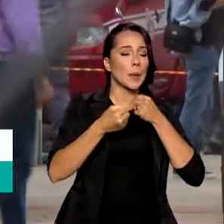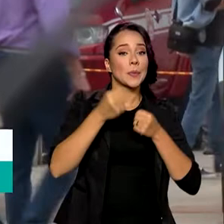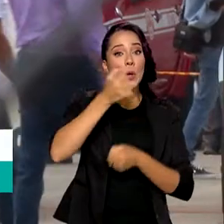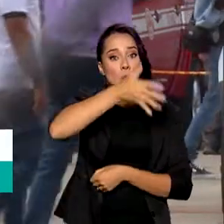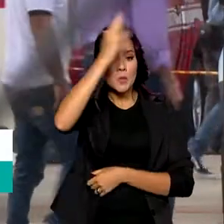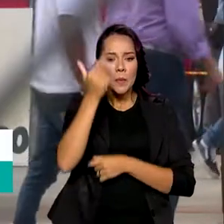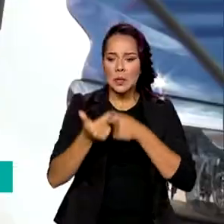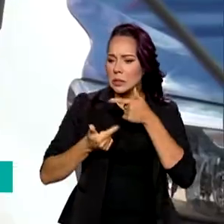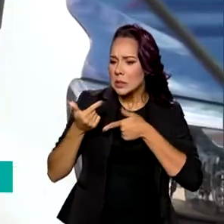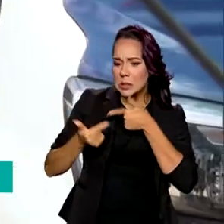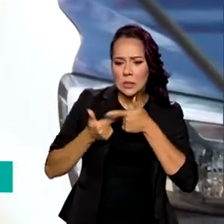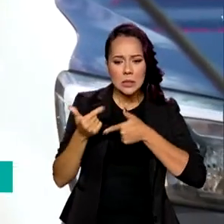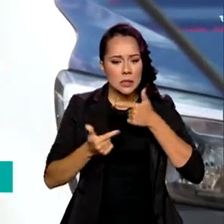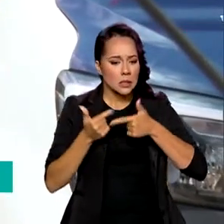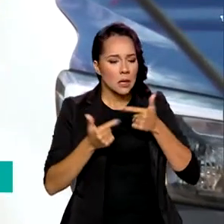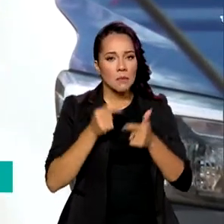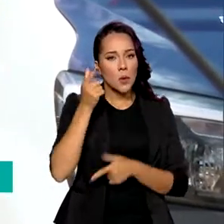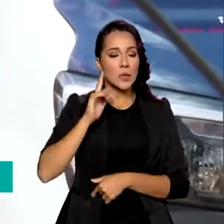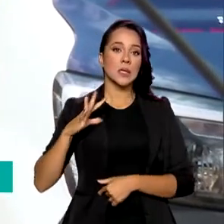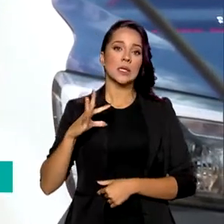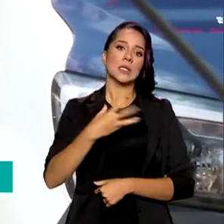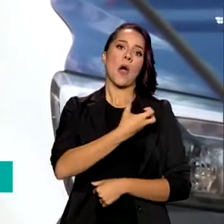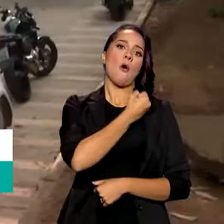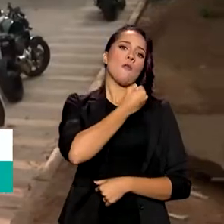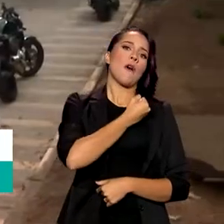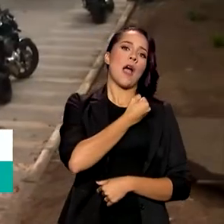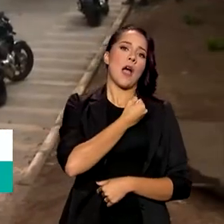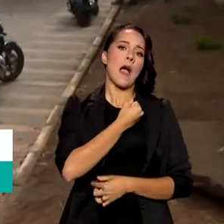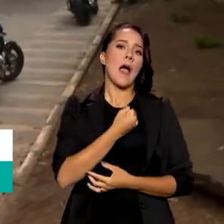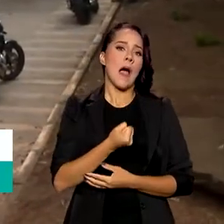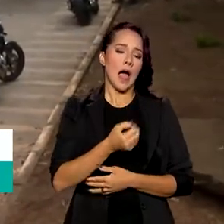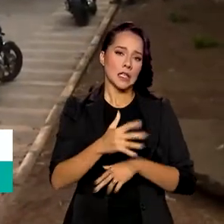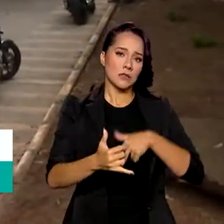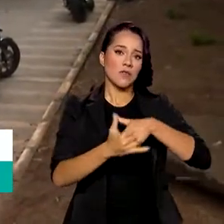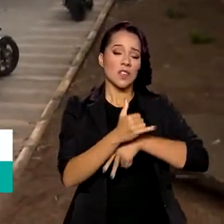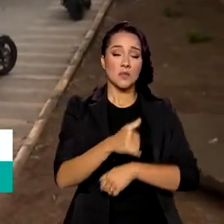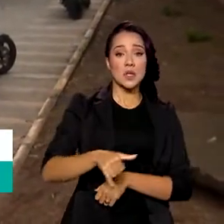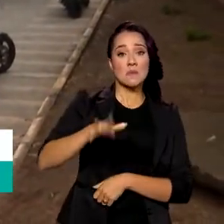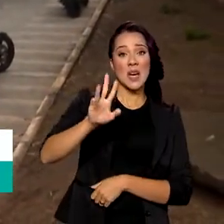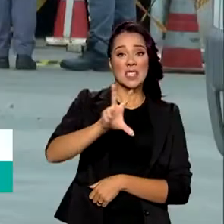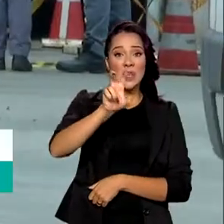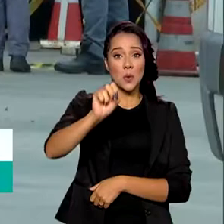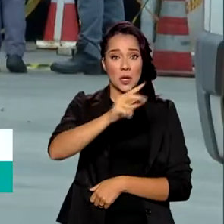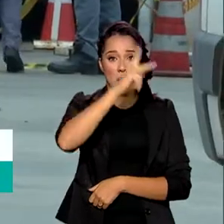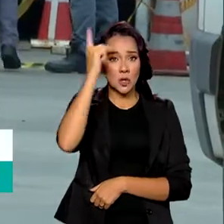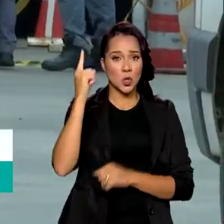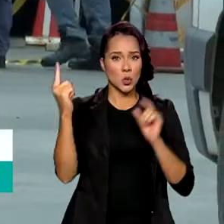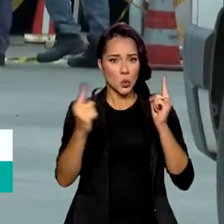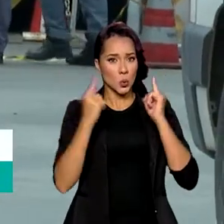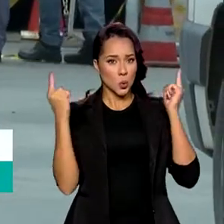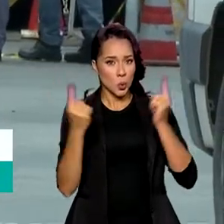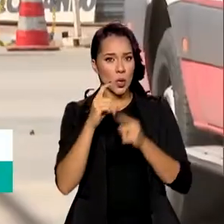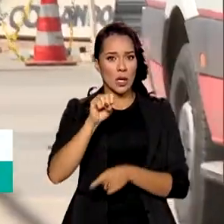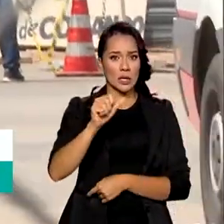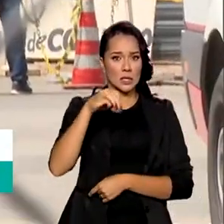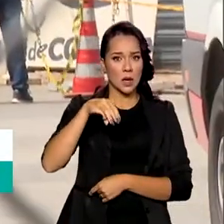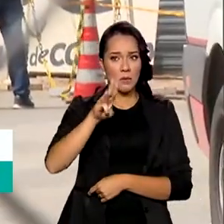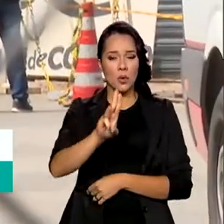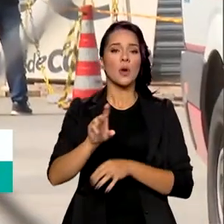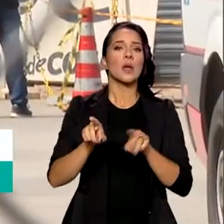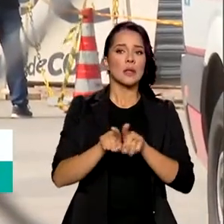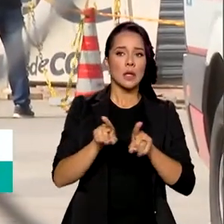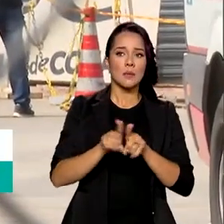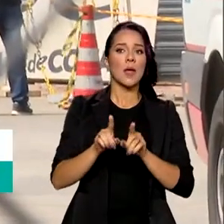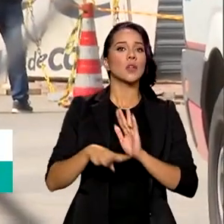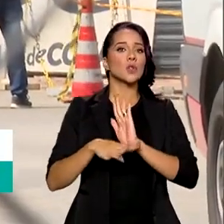bombeiros trabalharam para poder resgatar essas vítimas não só os bombeiros mais de 50 homens do Samu e também da Defesa Civil